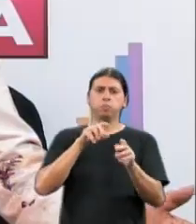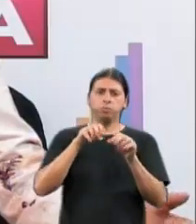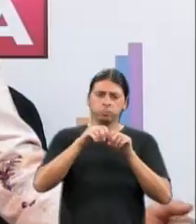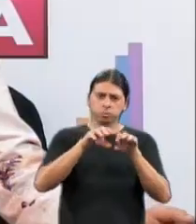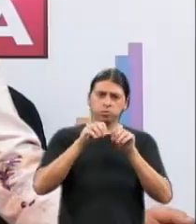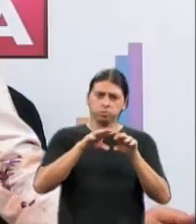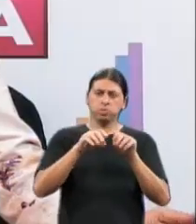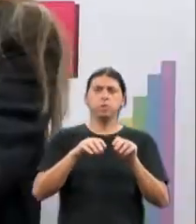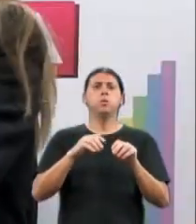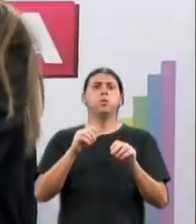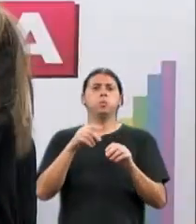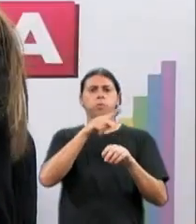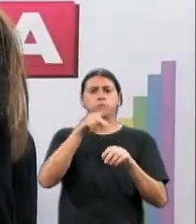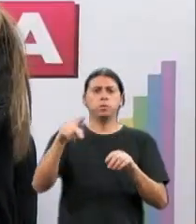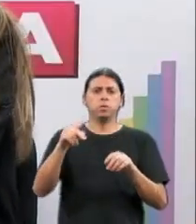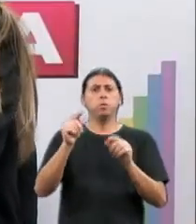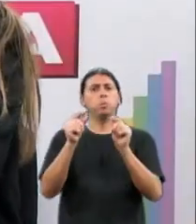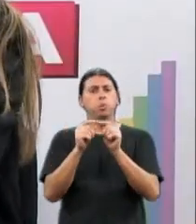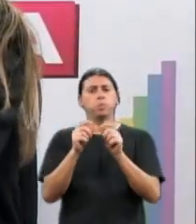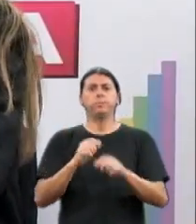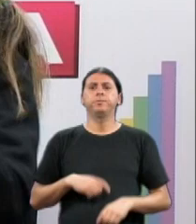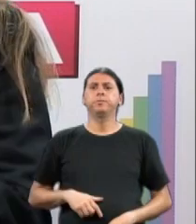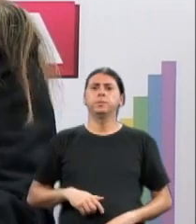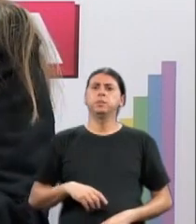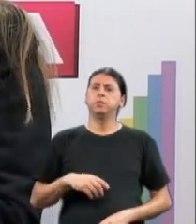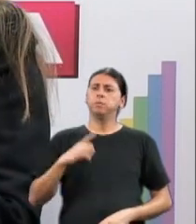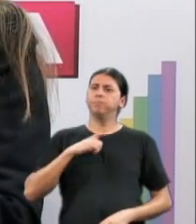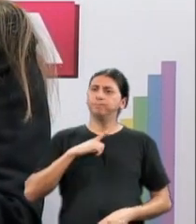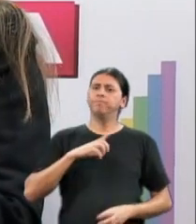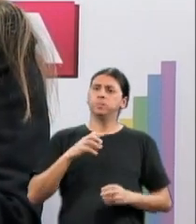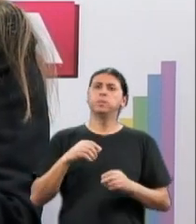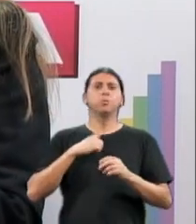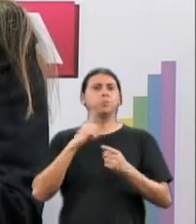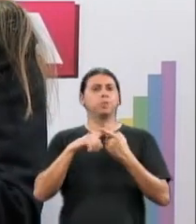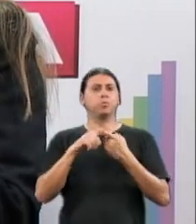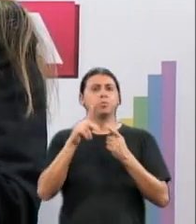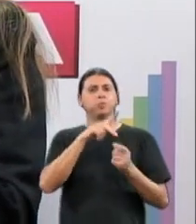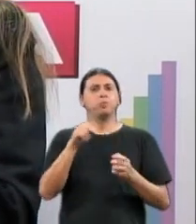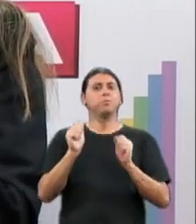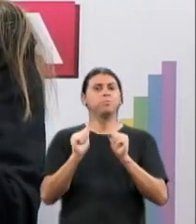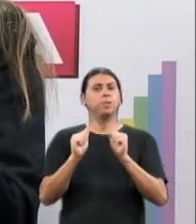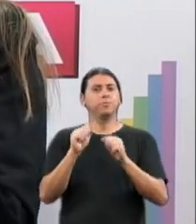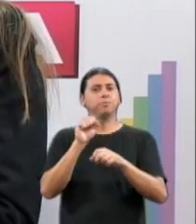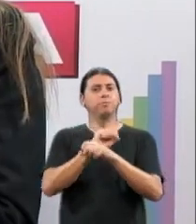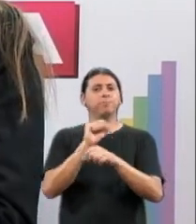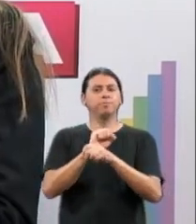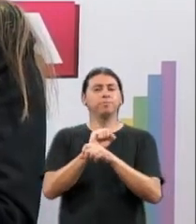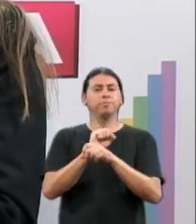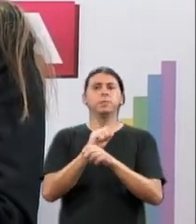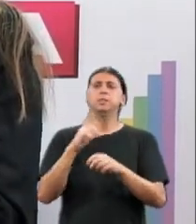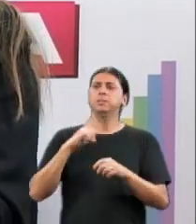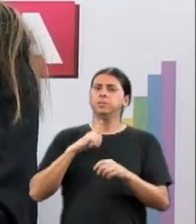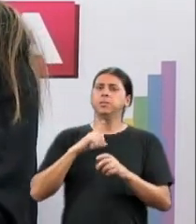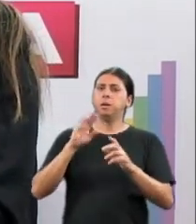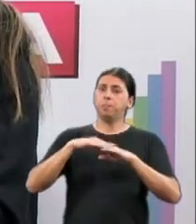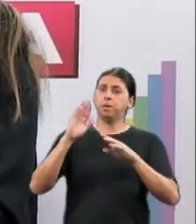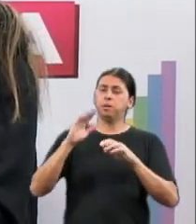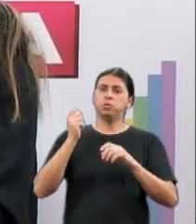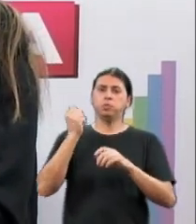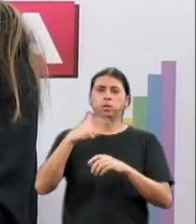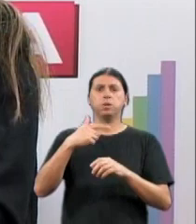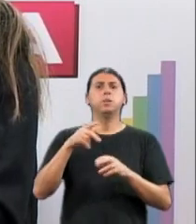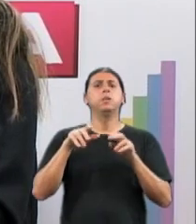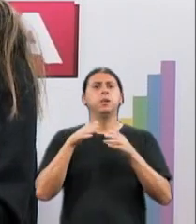adianta. Pouca formação no sentido de ir ao encontro do que o professor espera. Exato. Porque muito mais que o acesso ao computador